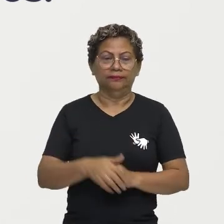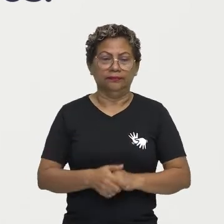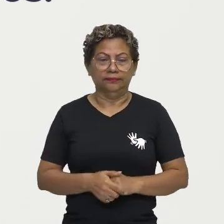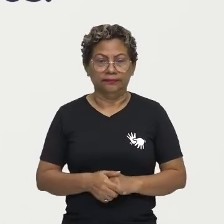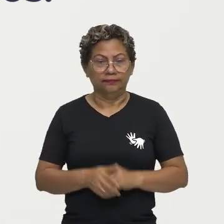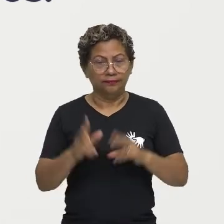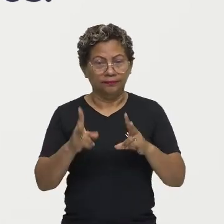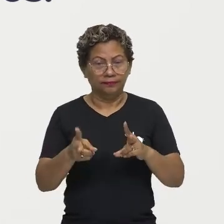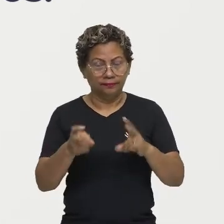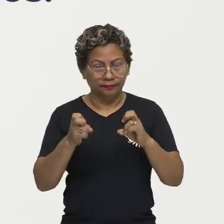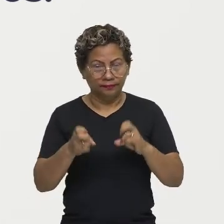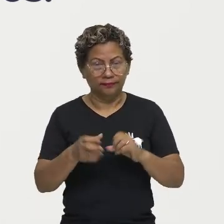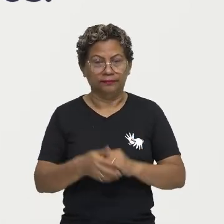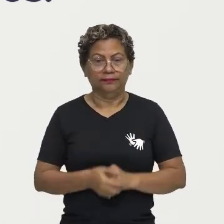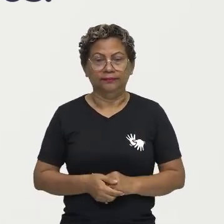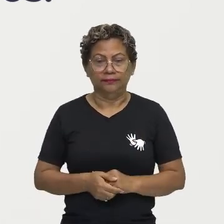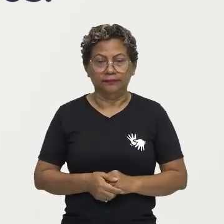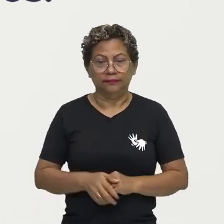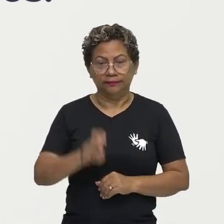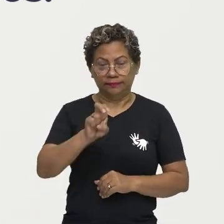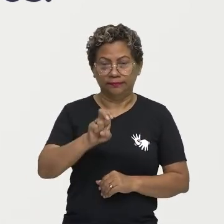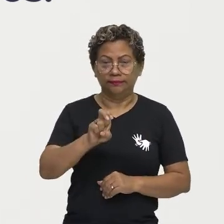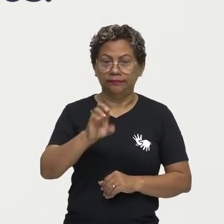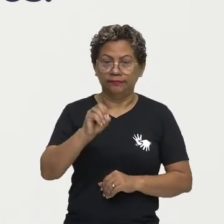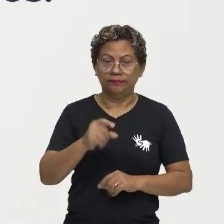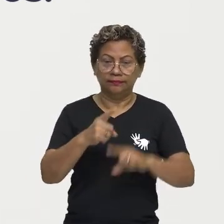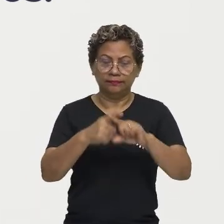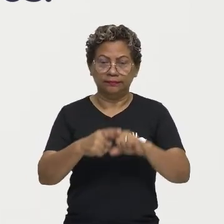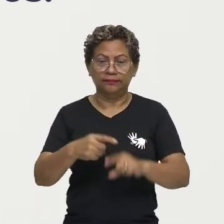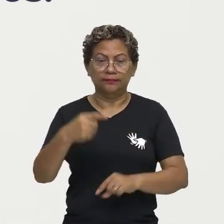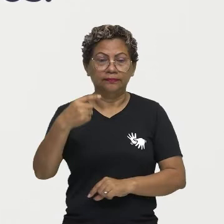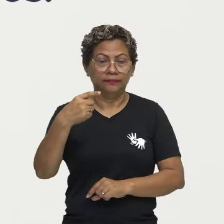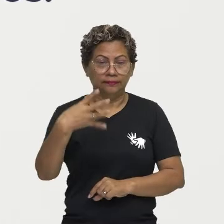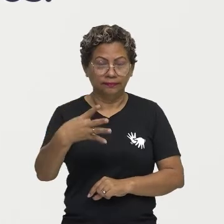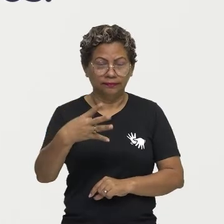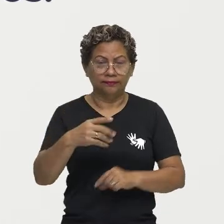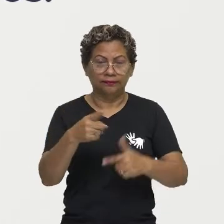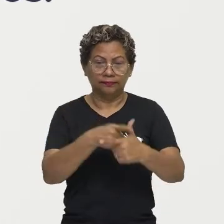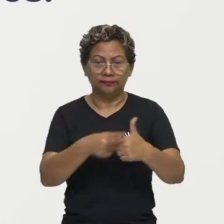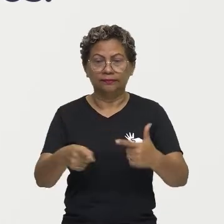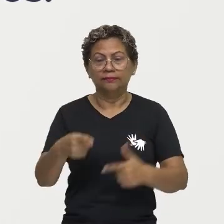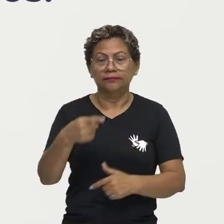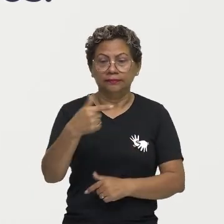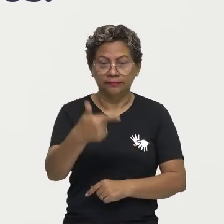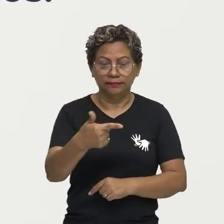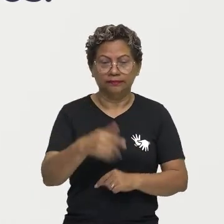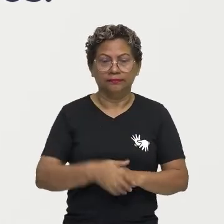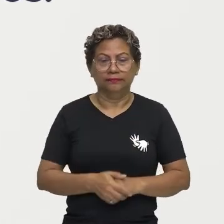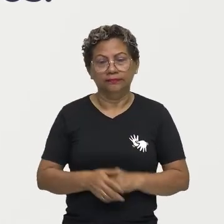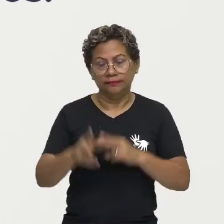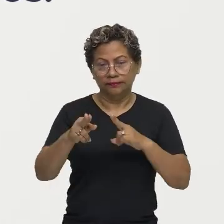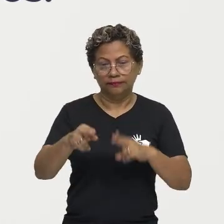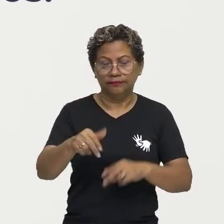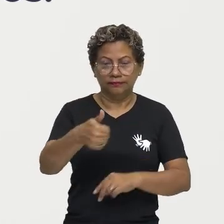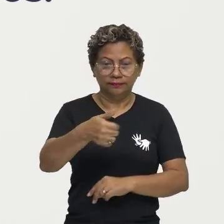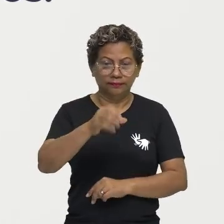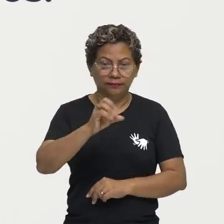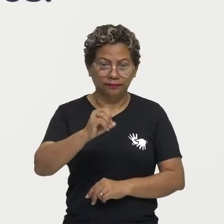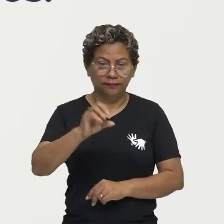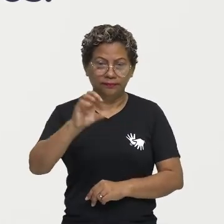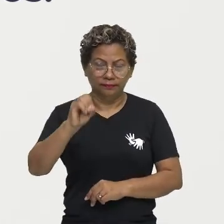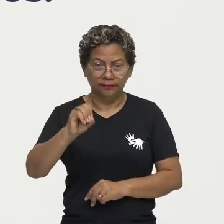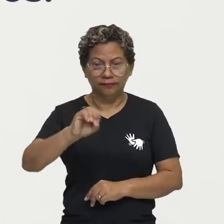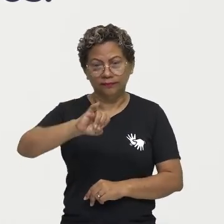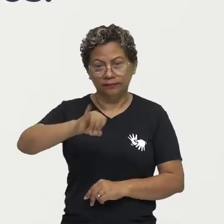né, pessoal? 2 ao quadrado vai dar 4, tá aqui, ó. 50 vezes 4 dividido por 2. 50 vezes 4